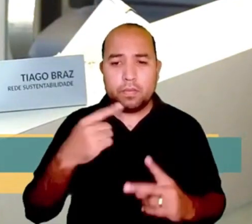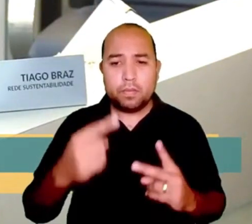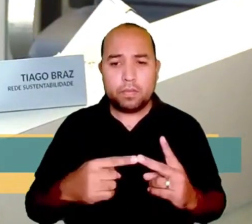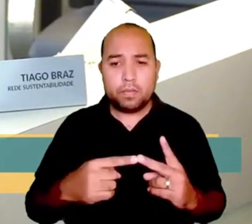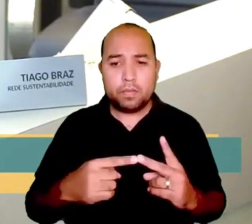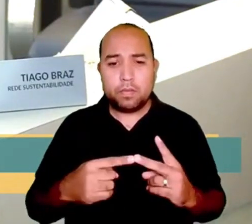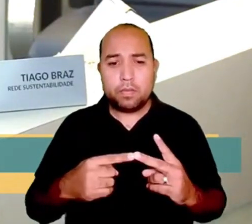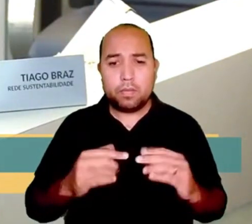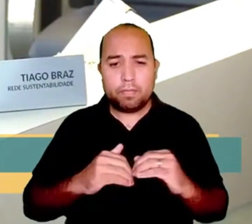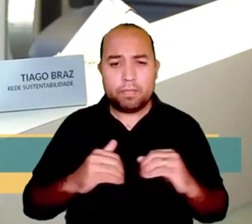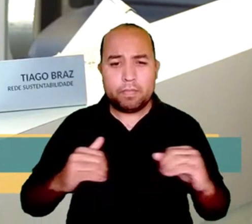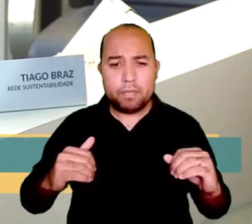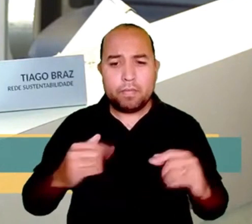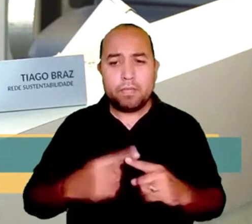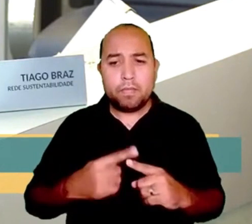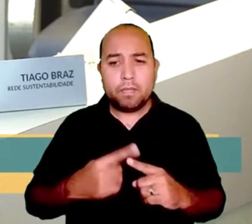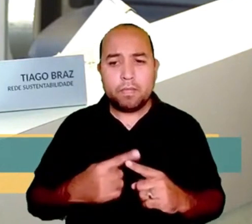separado, porque...